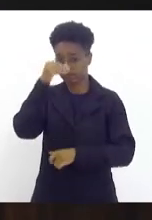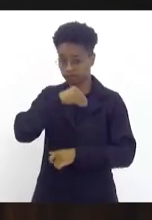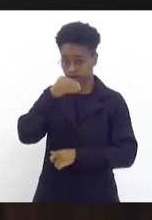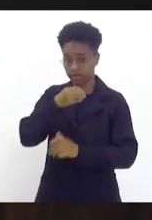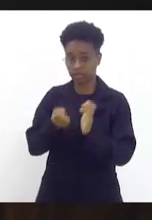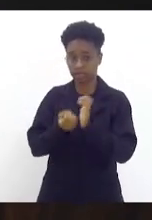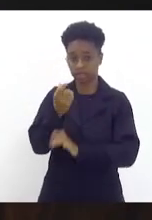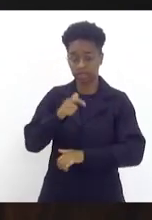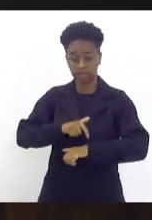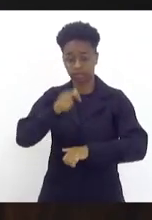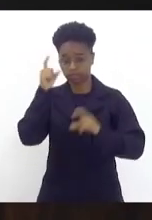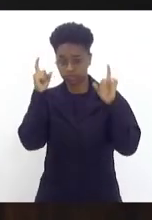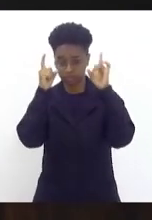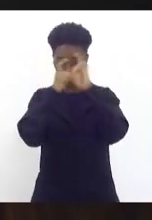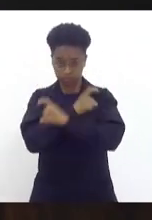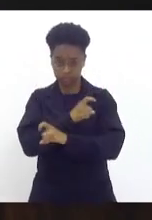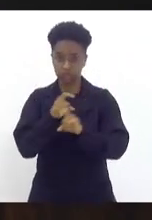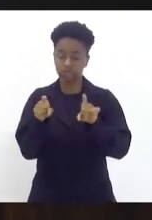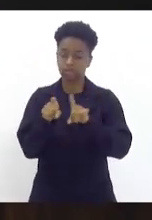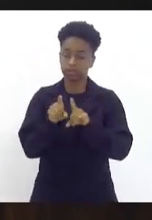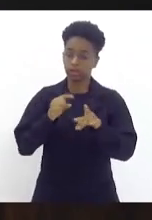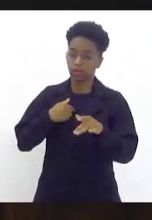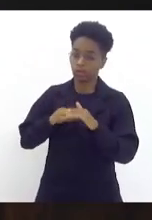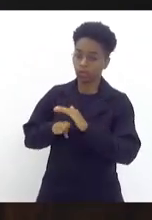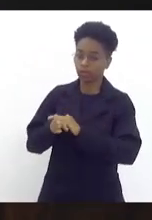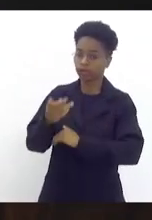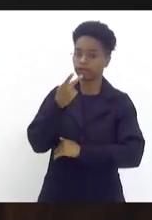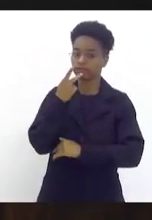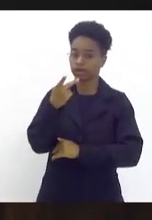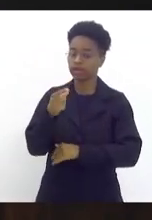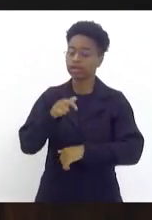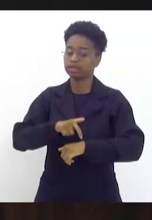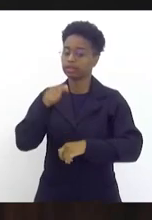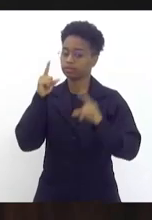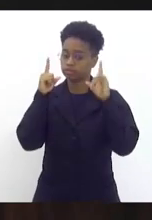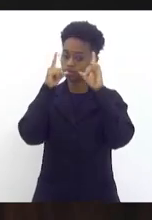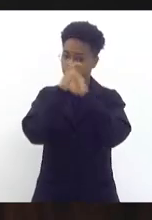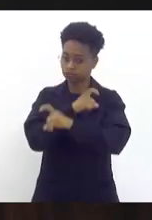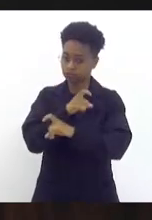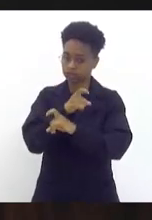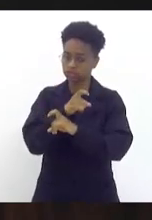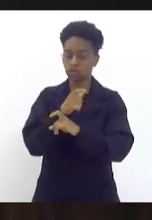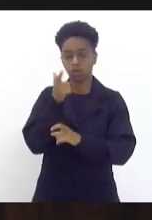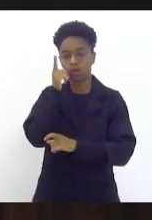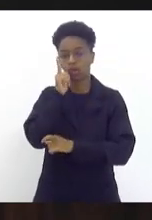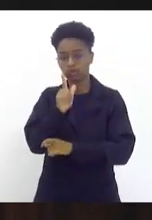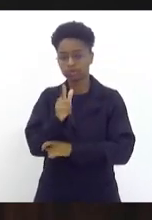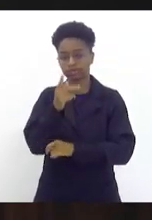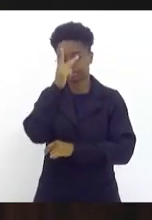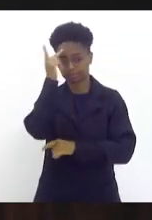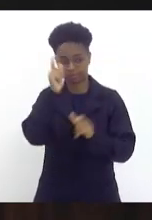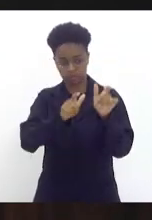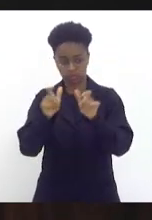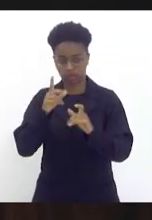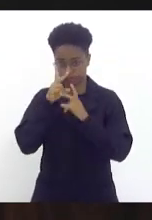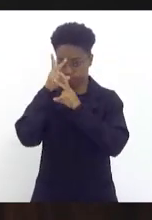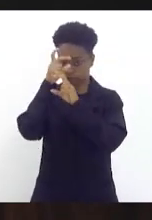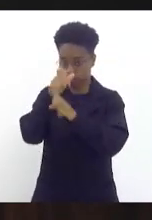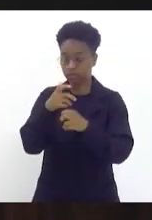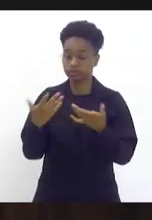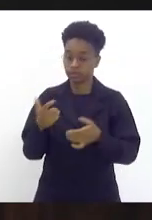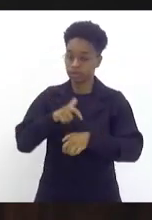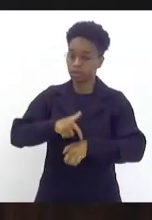tempos difíceis. E, como costumo dizer, tempos difíceis fazem homens fortes. E são nos tempos